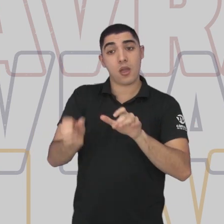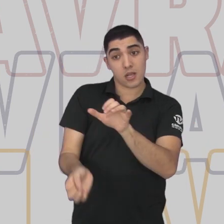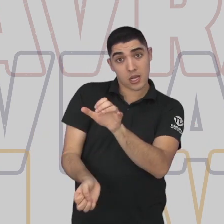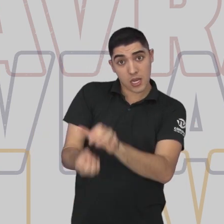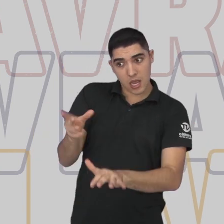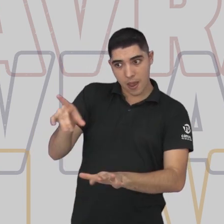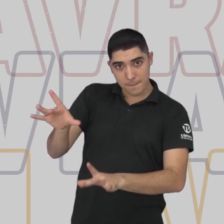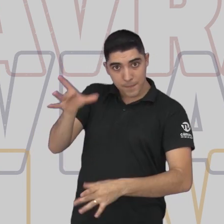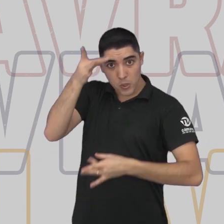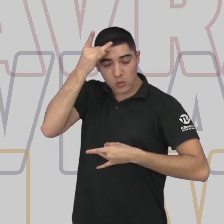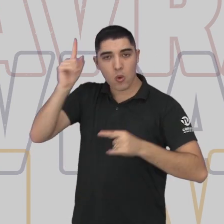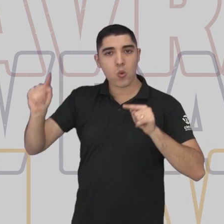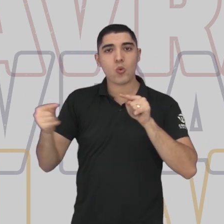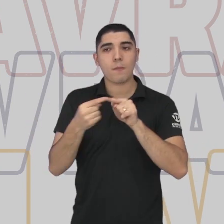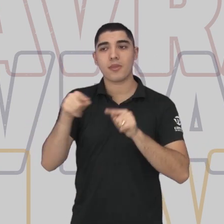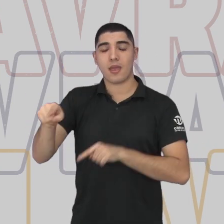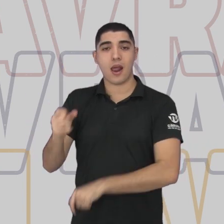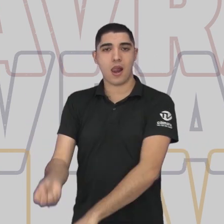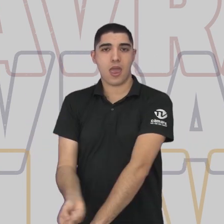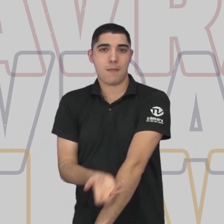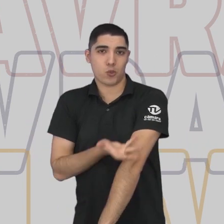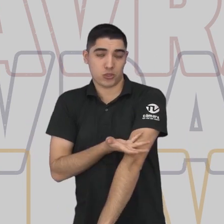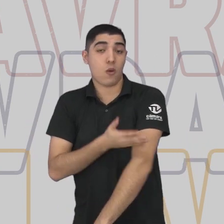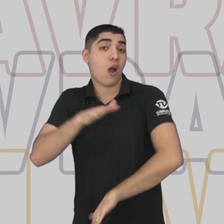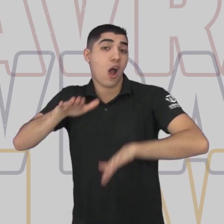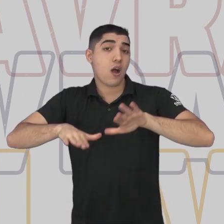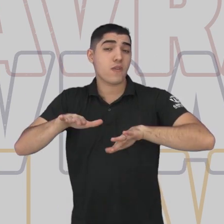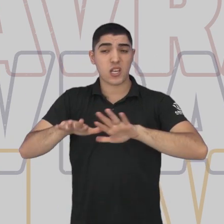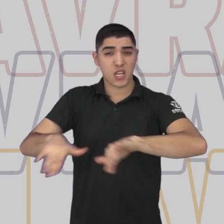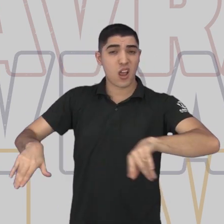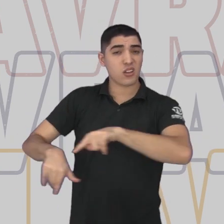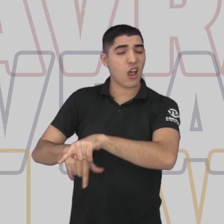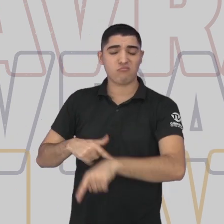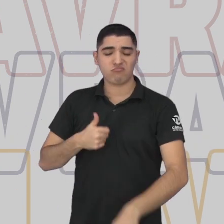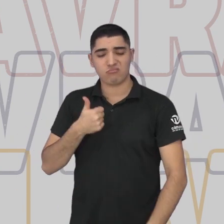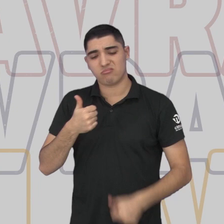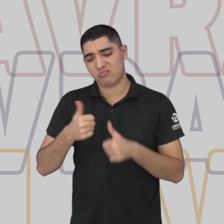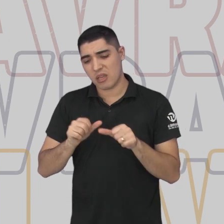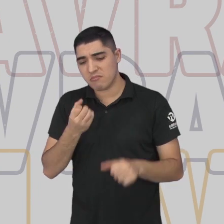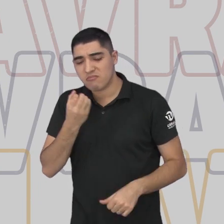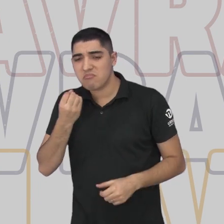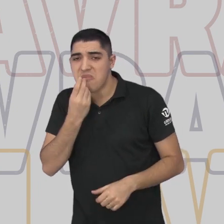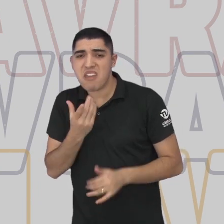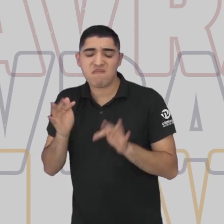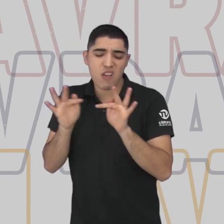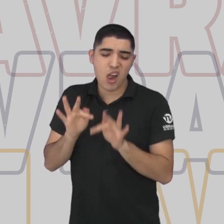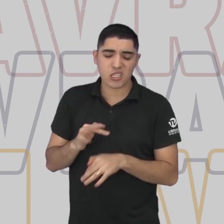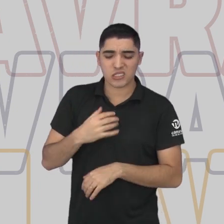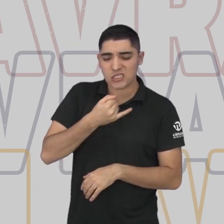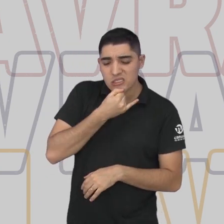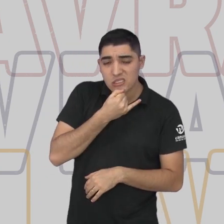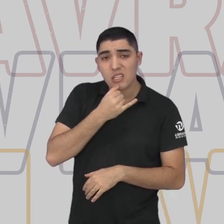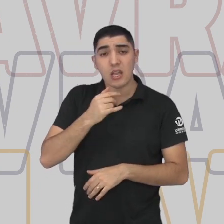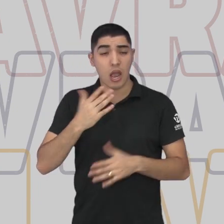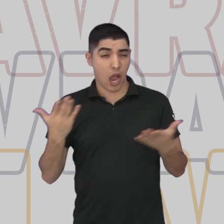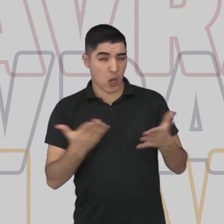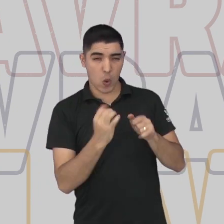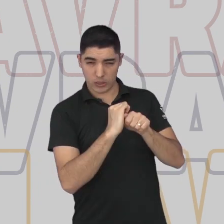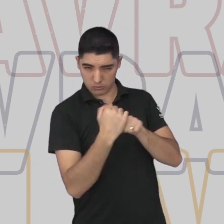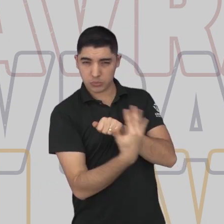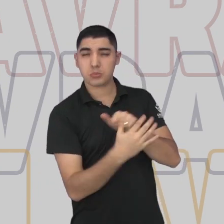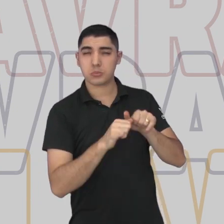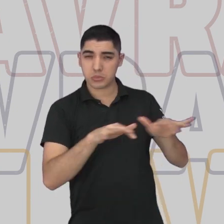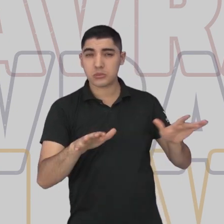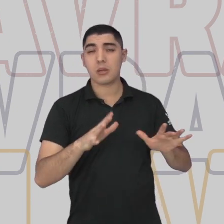criar personagem tem muito a ver com as emoções. Então, às vezes, a criança não está bem, perdeu alguém da família, a